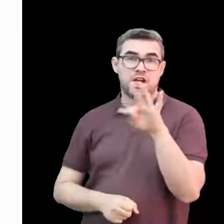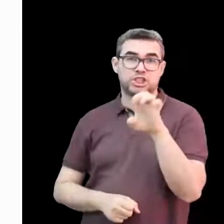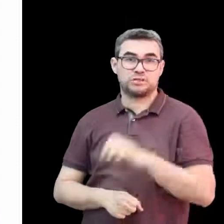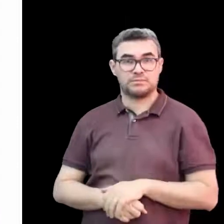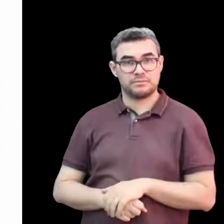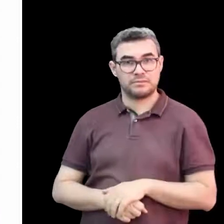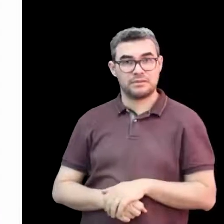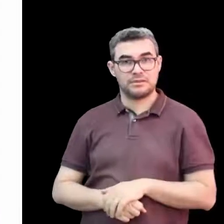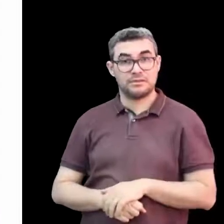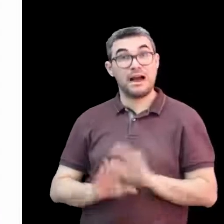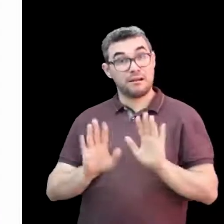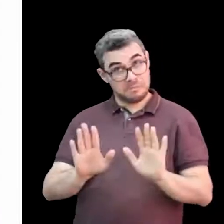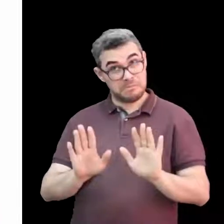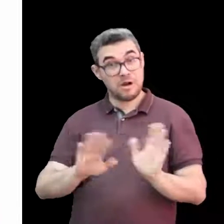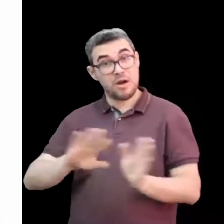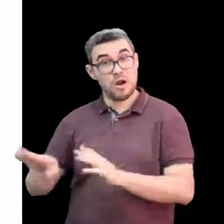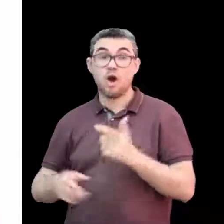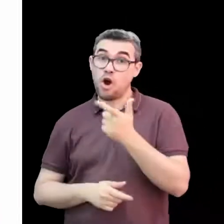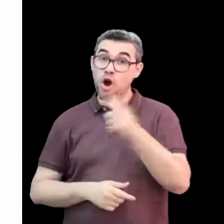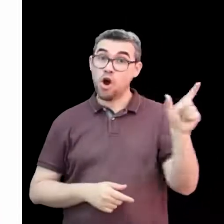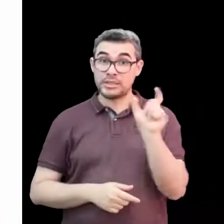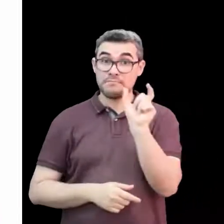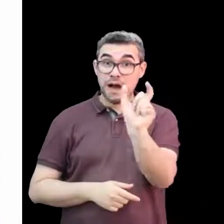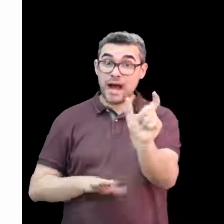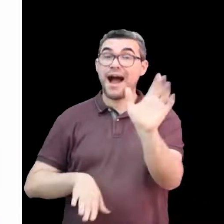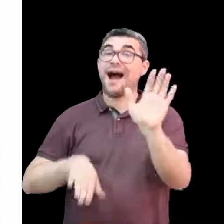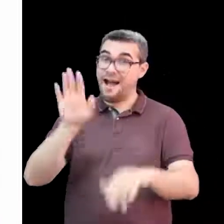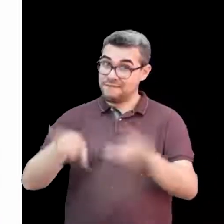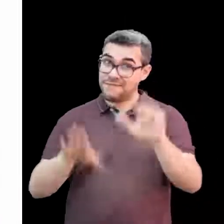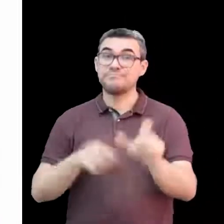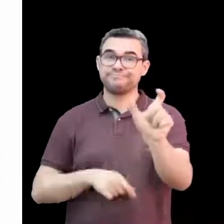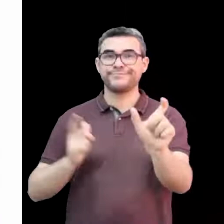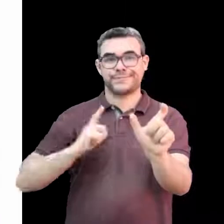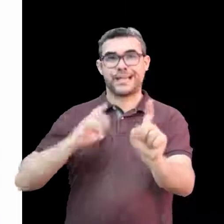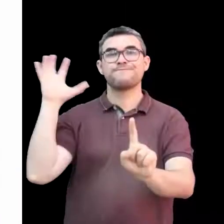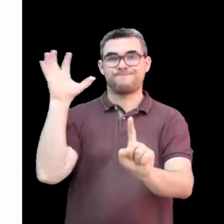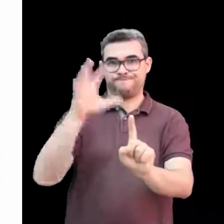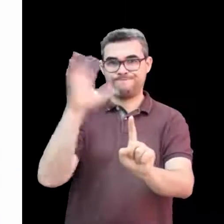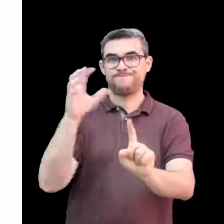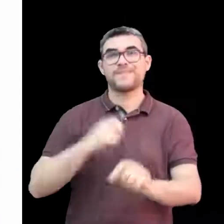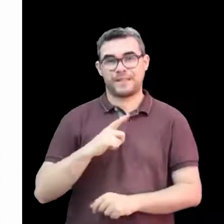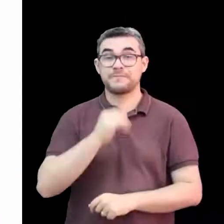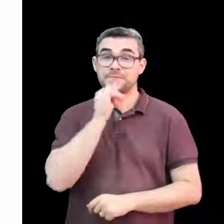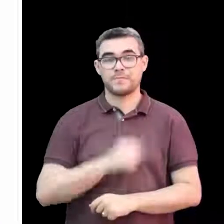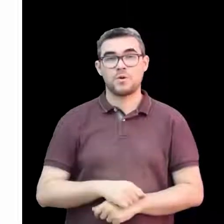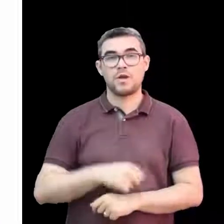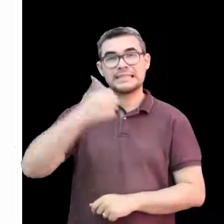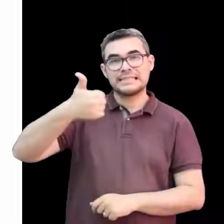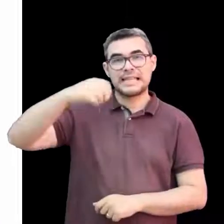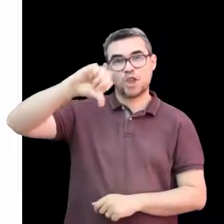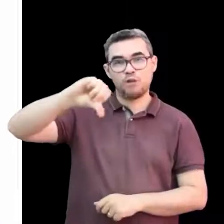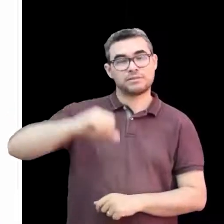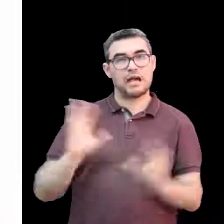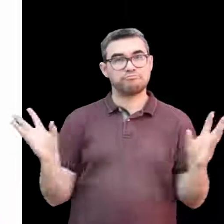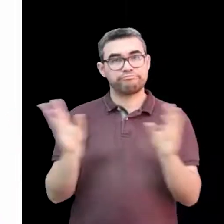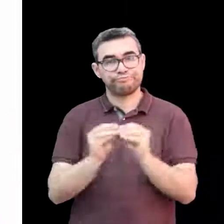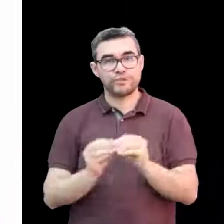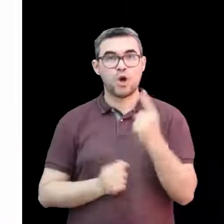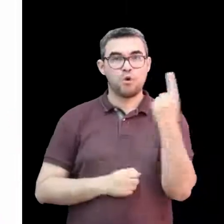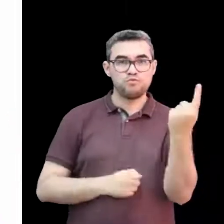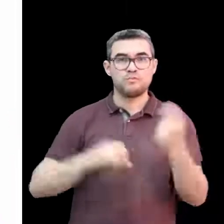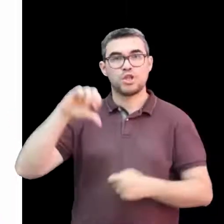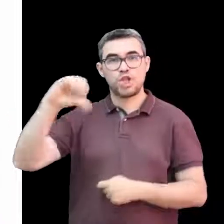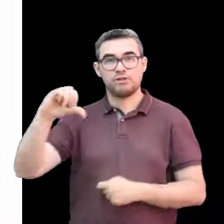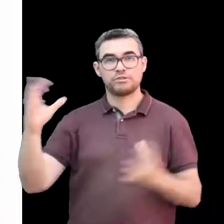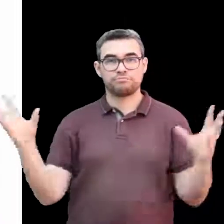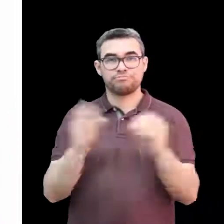de outros, como por exemplo 19, decorrente de 10 mais 9, são motivados, mas